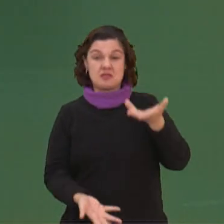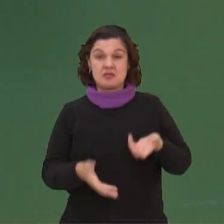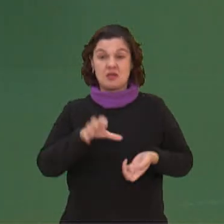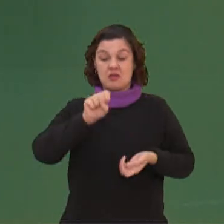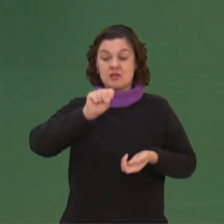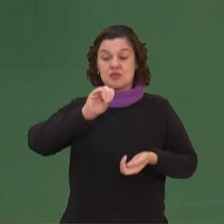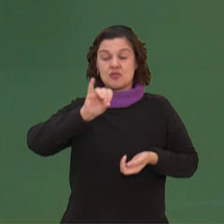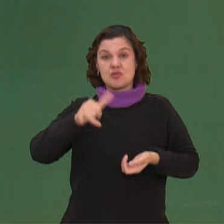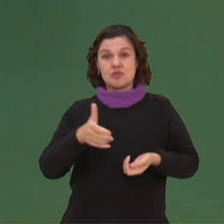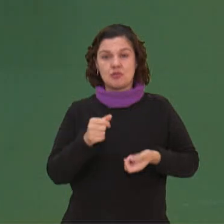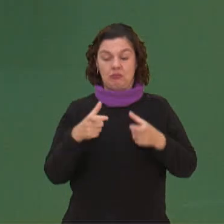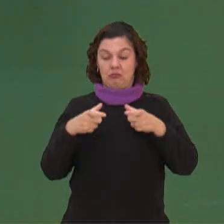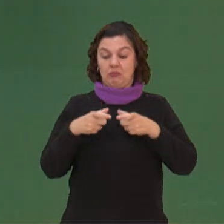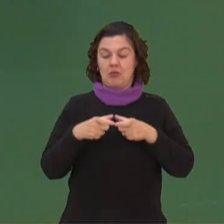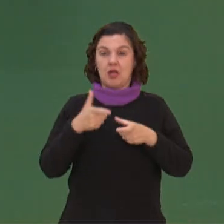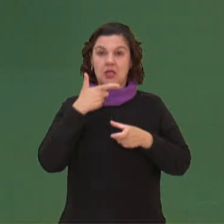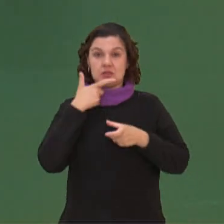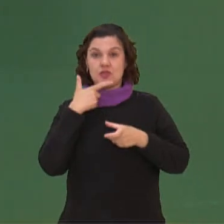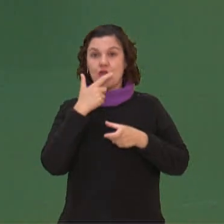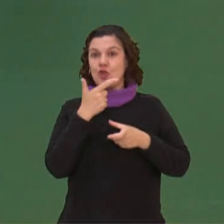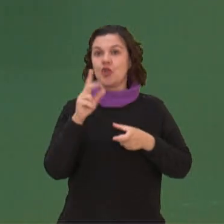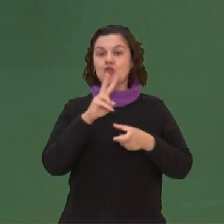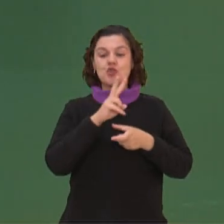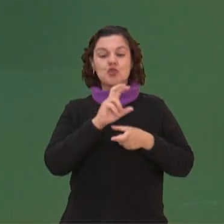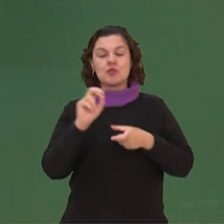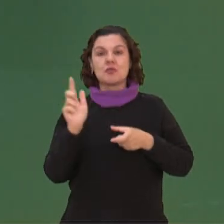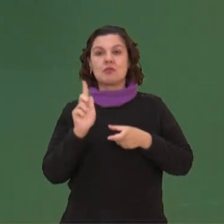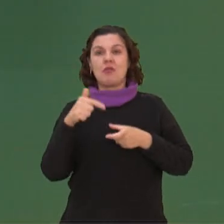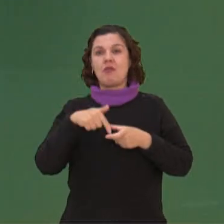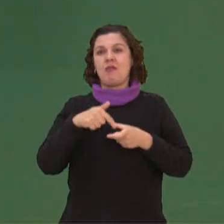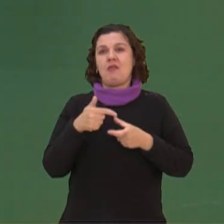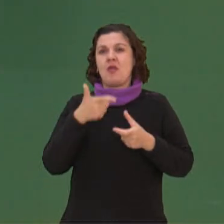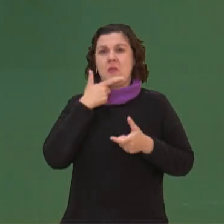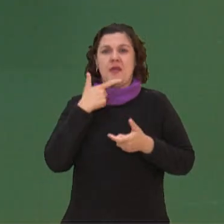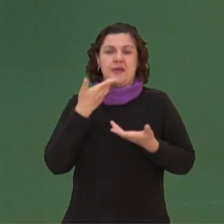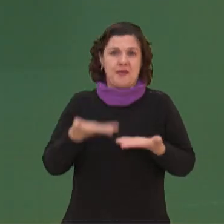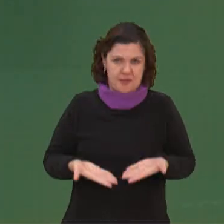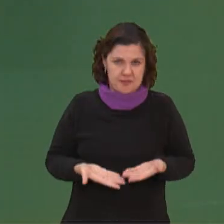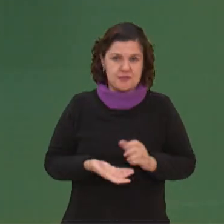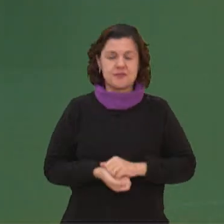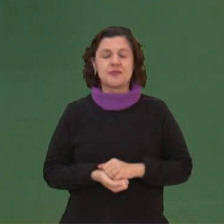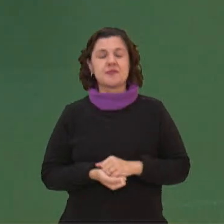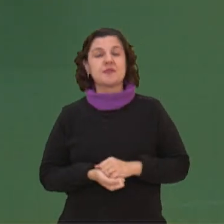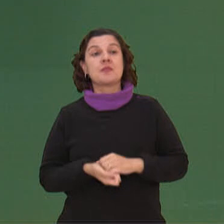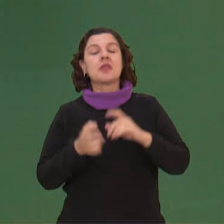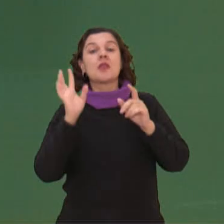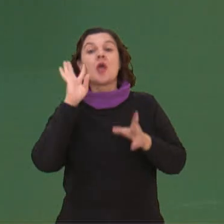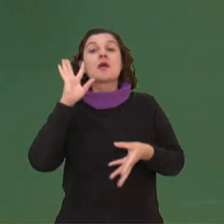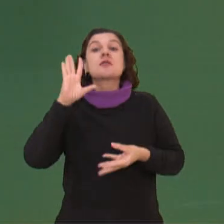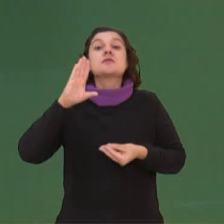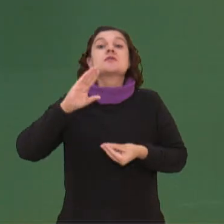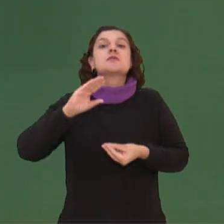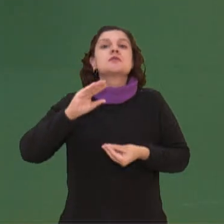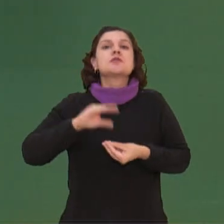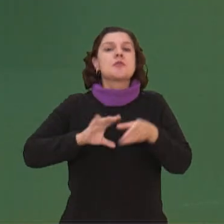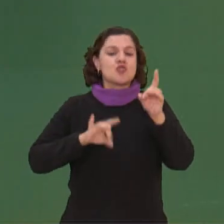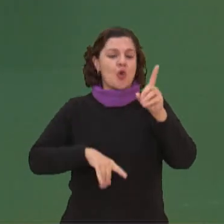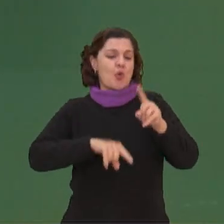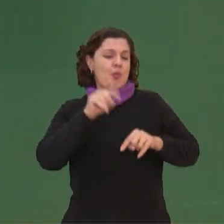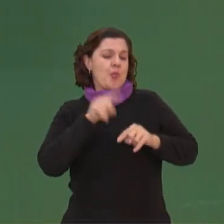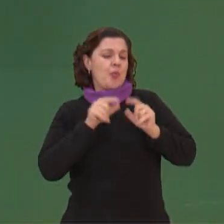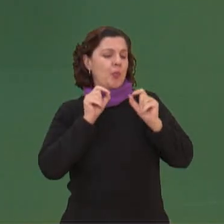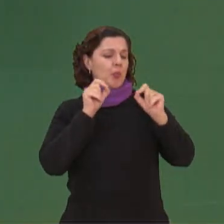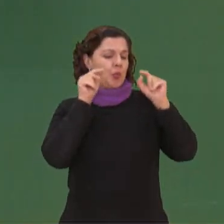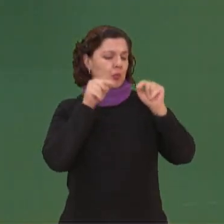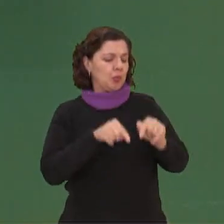tem lá uma caixinha de 200 gramas, 300 gramas de queijo. Então, saber o produto só não me